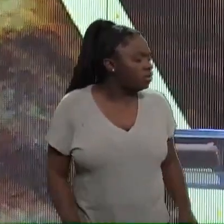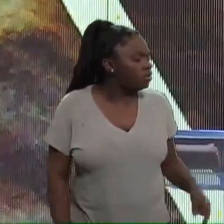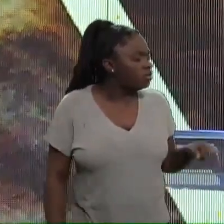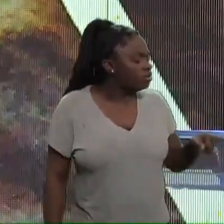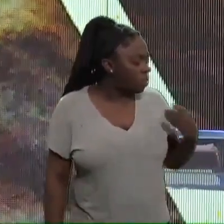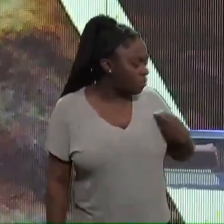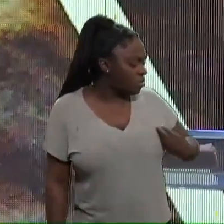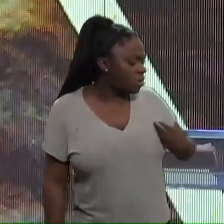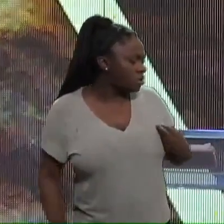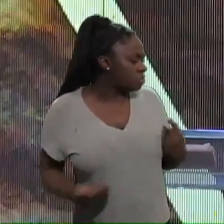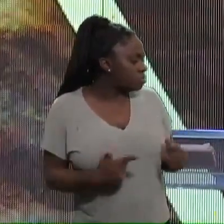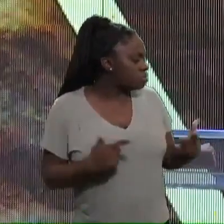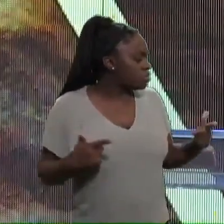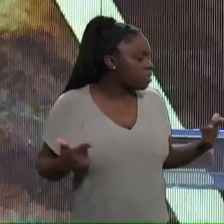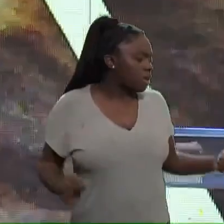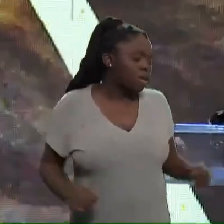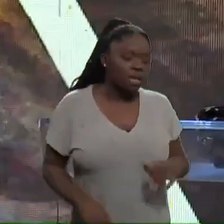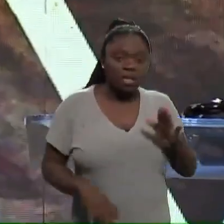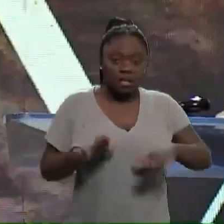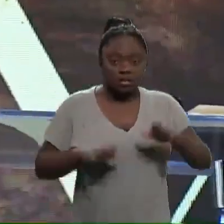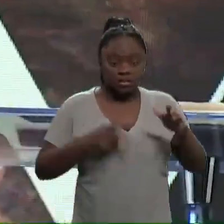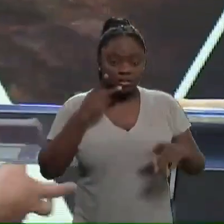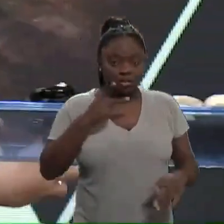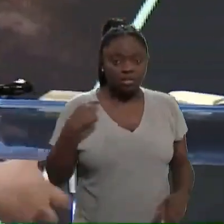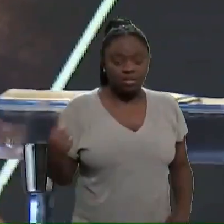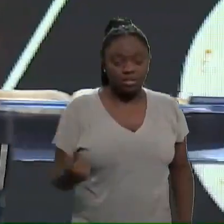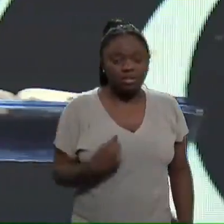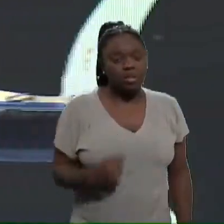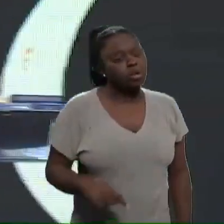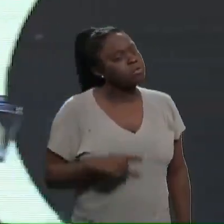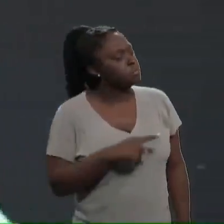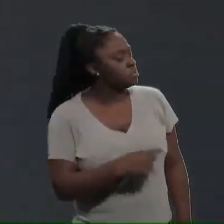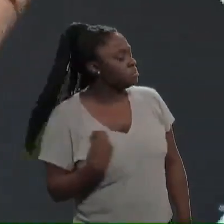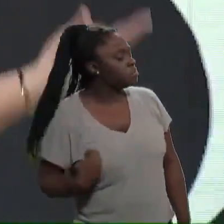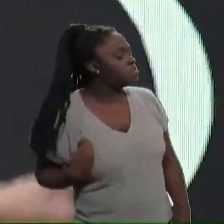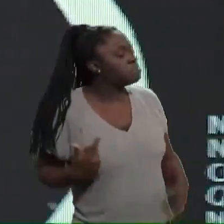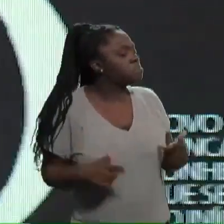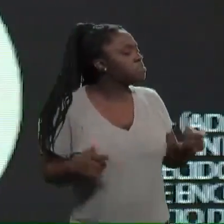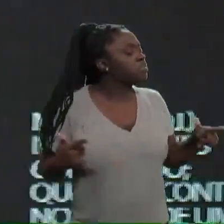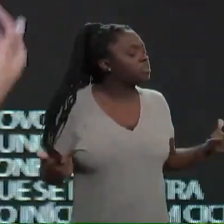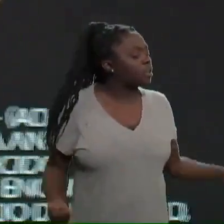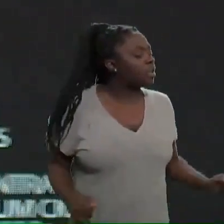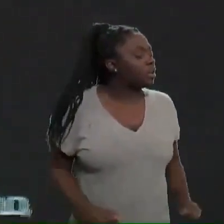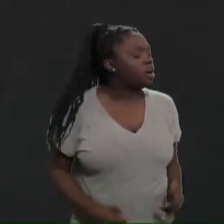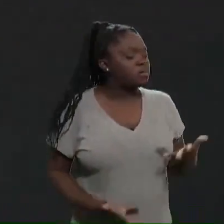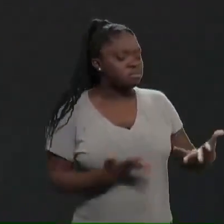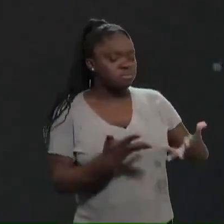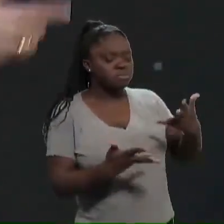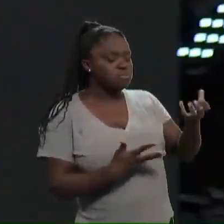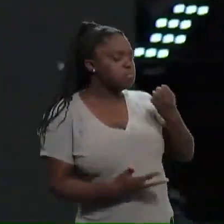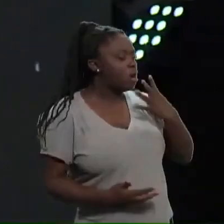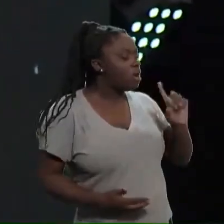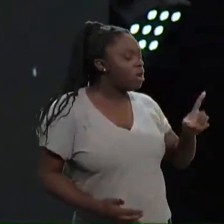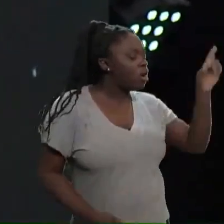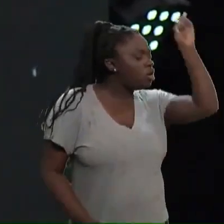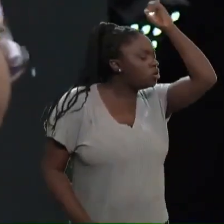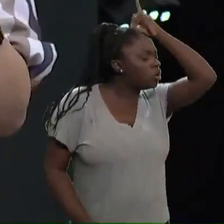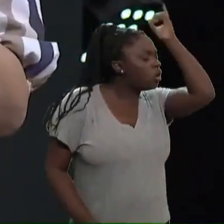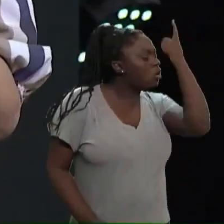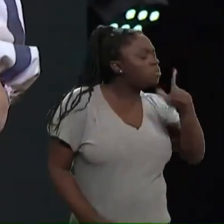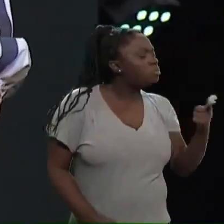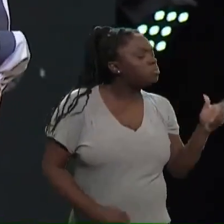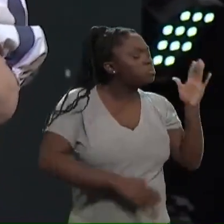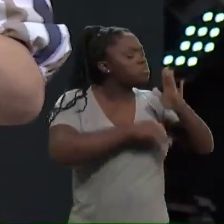você não tem presença. Não é isso que às vezes falam para nós? Você não tem presença, você não tem eloquência, você não tem talento, você não